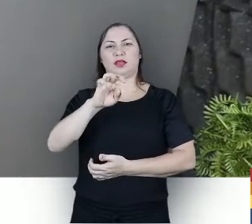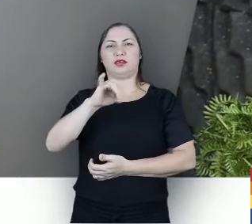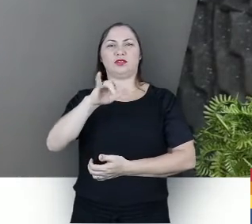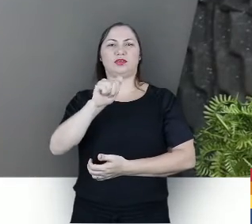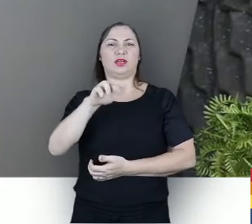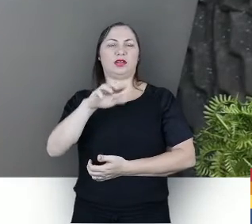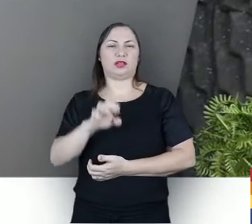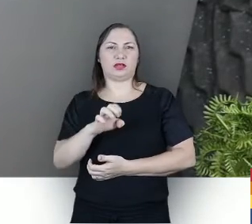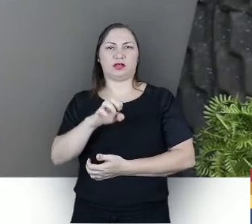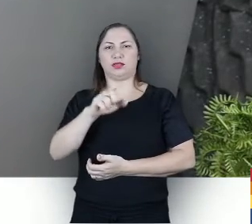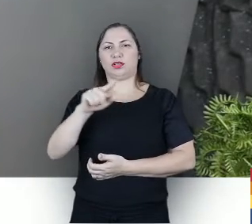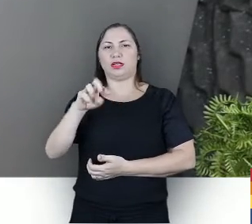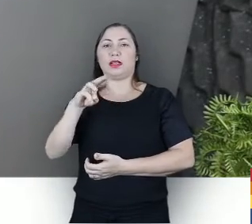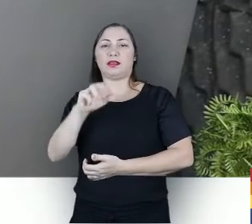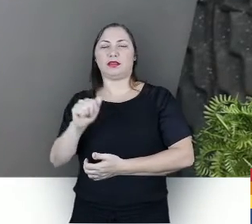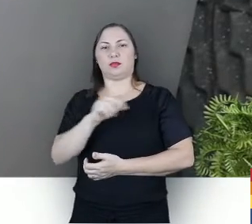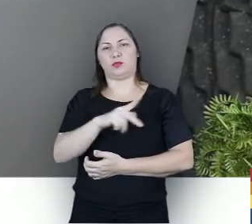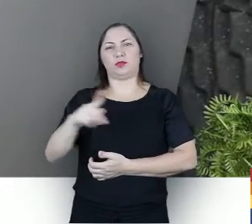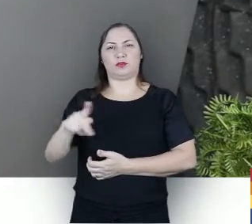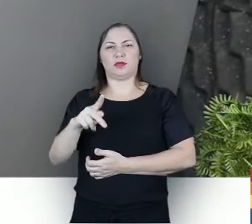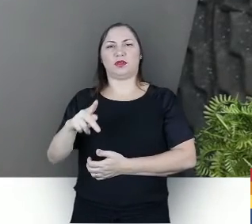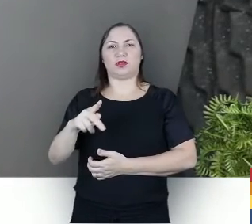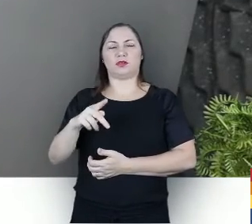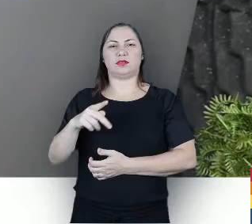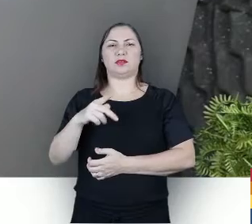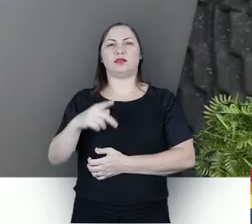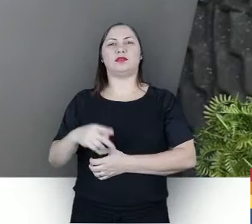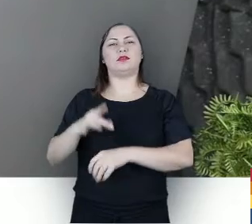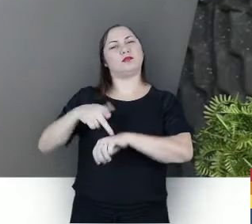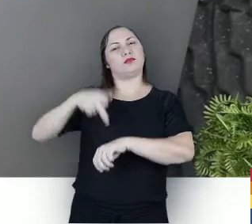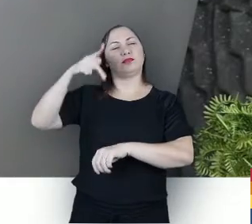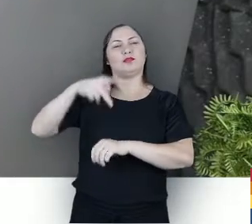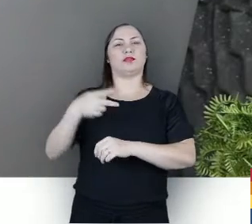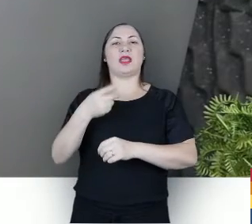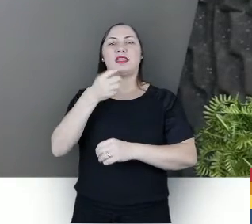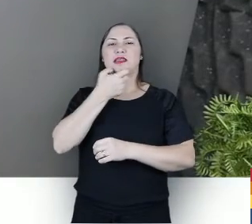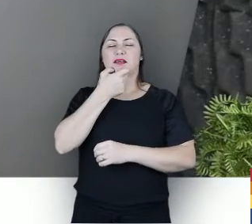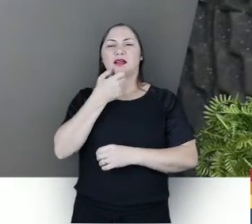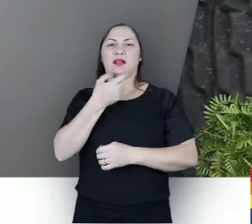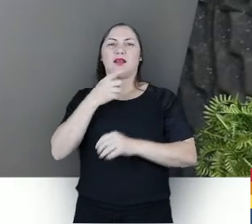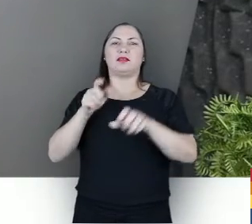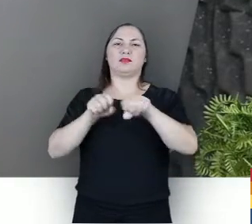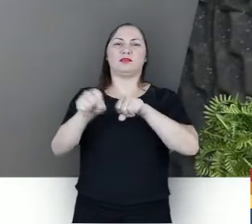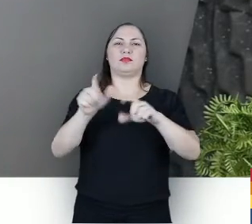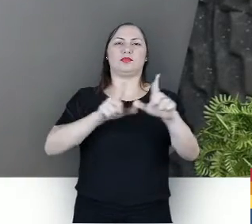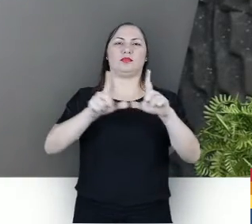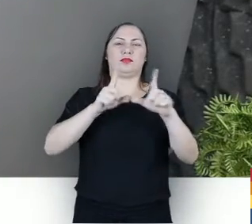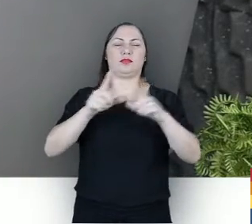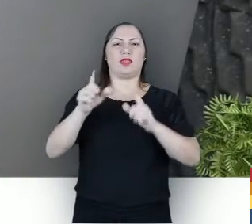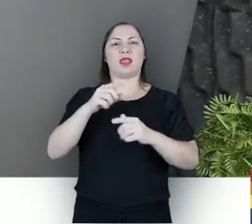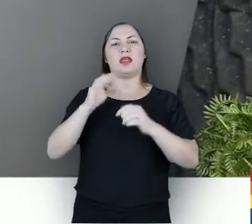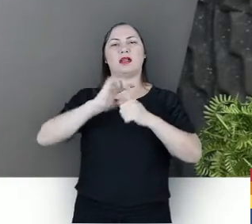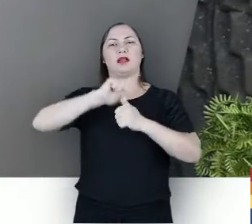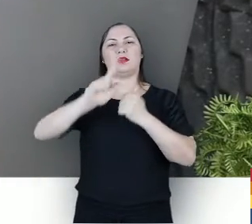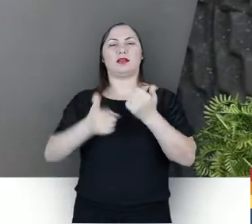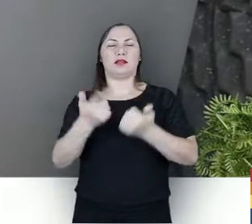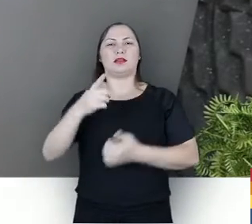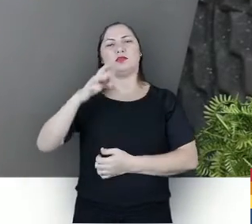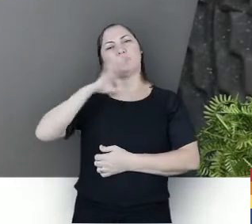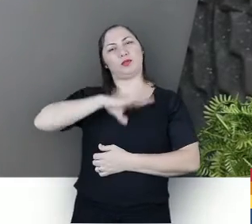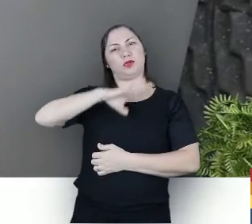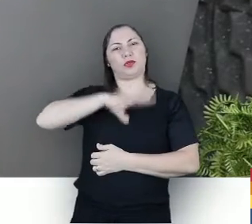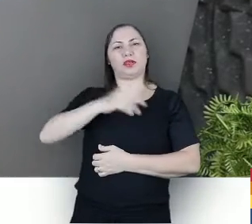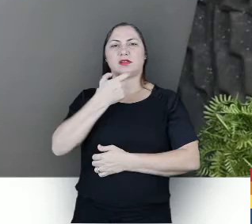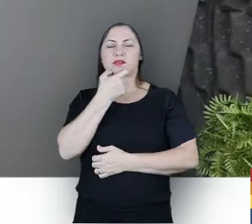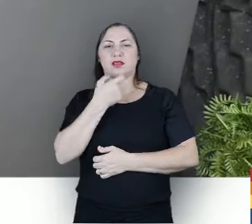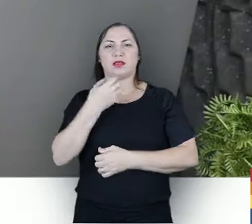da Literatura pela Universidade Estadual do Maranhão. É professora efetiva da Secretaria de Educação do Maranhão, foi redatora do